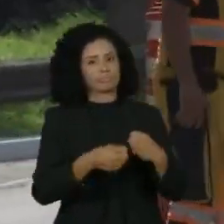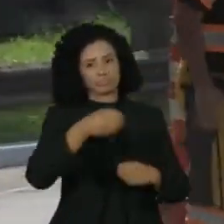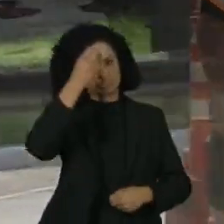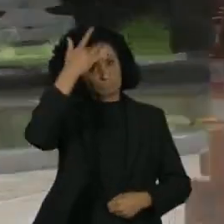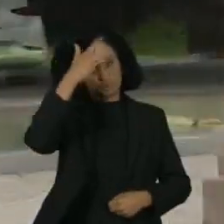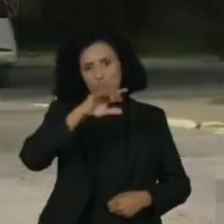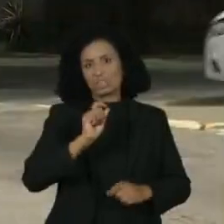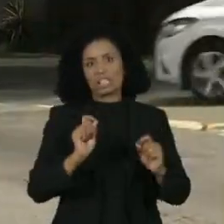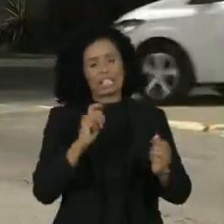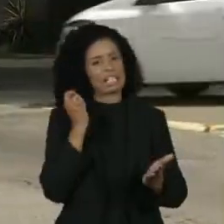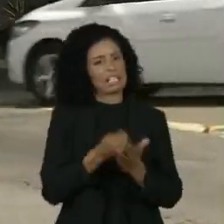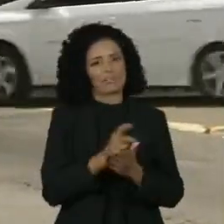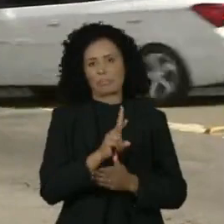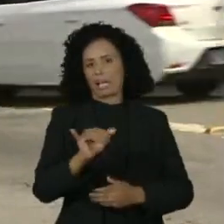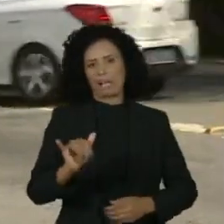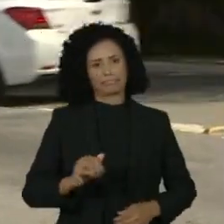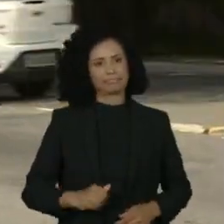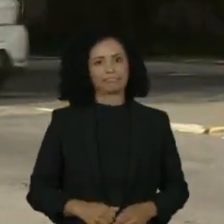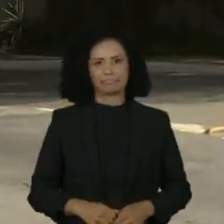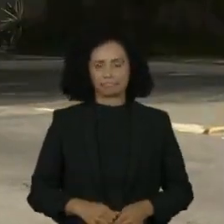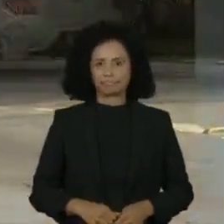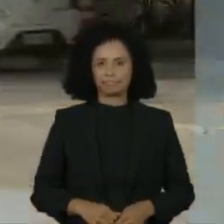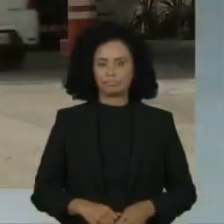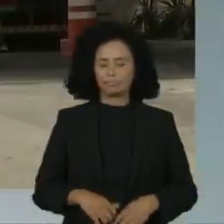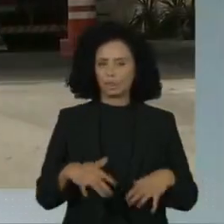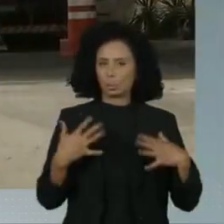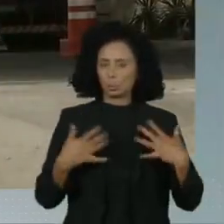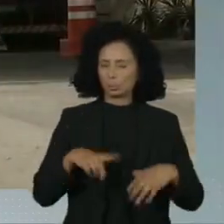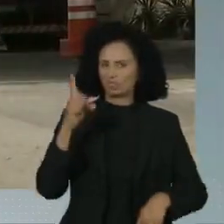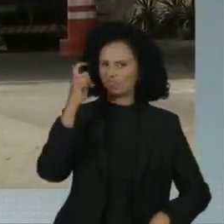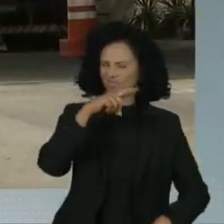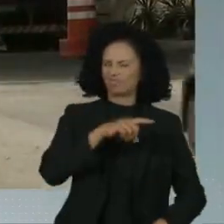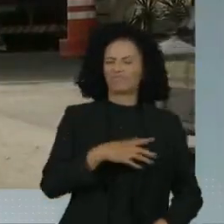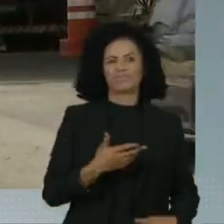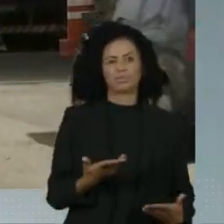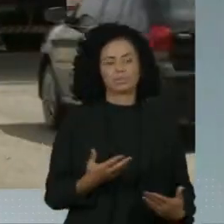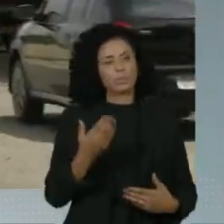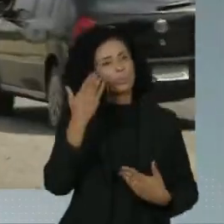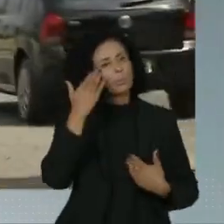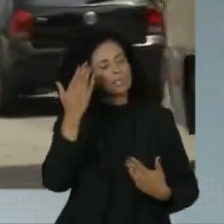vai pagar, Aldo. Tá certo, que dor de cabeça. Obrigado, Maria Manso, pelas informações.